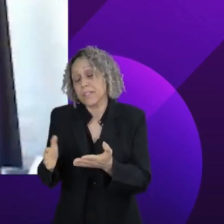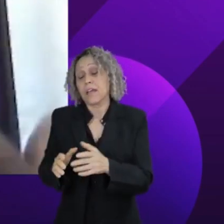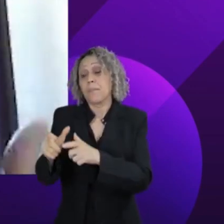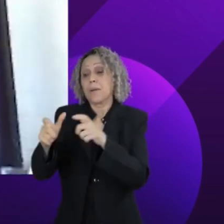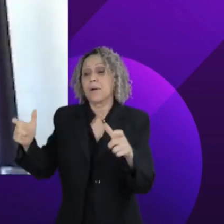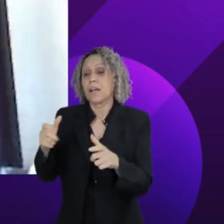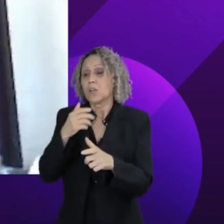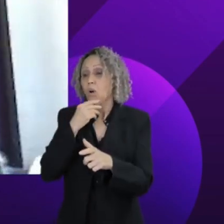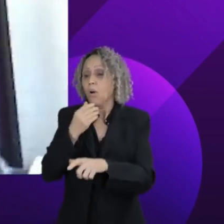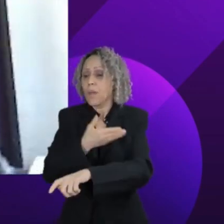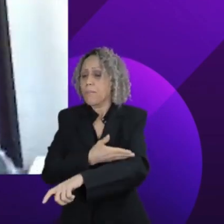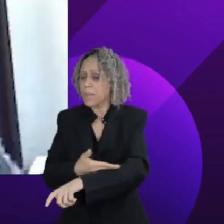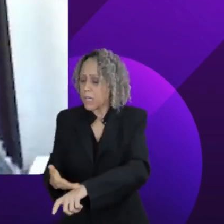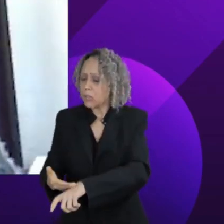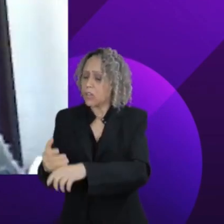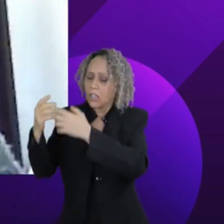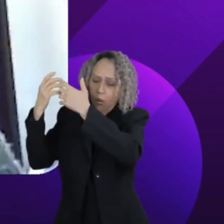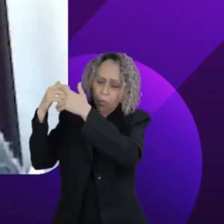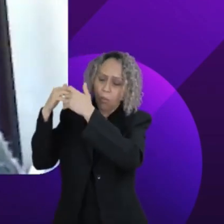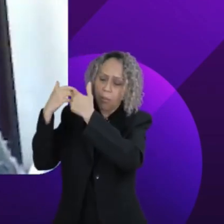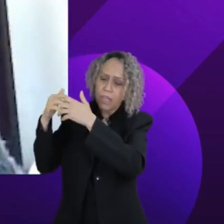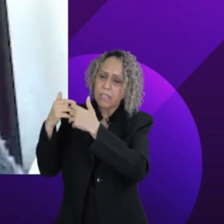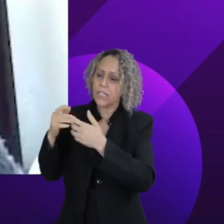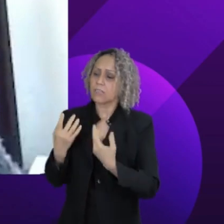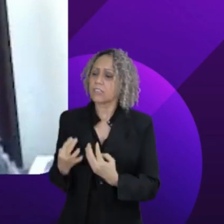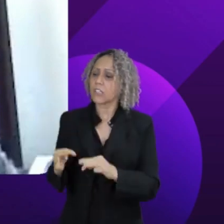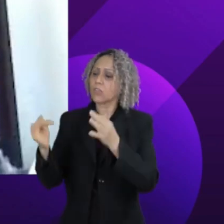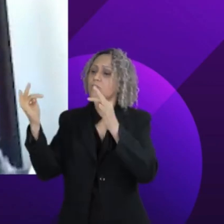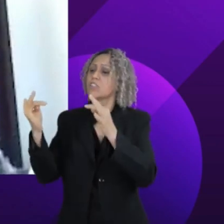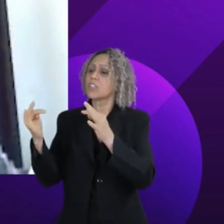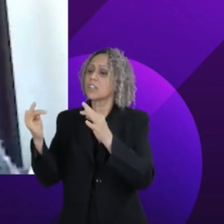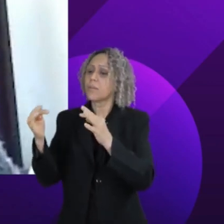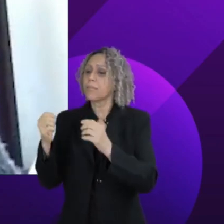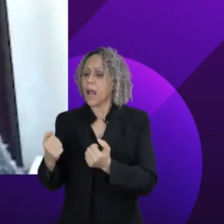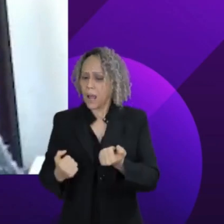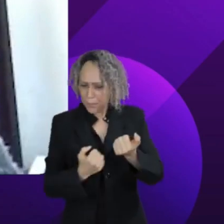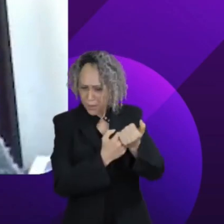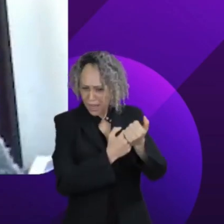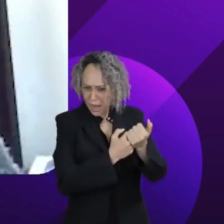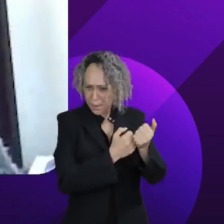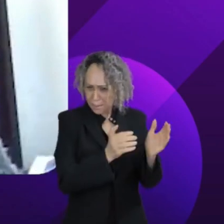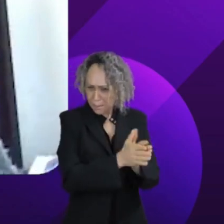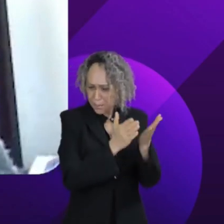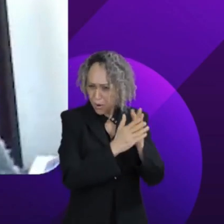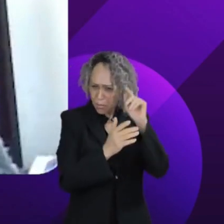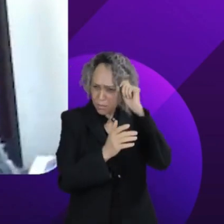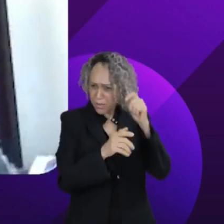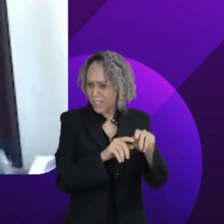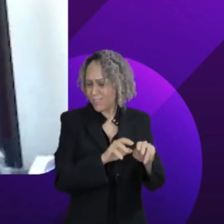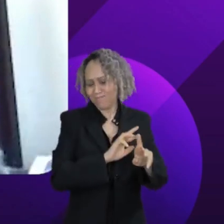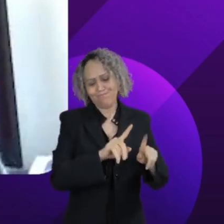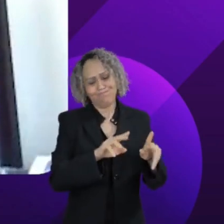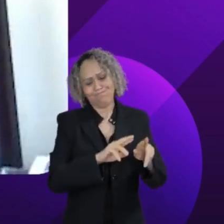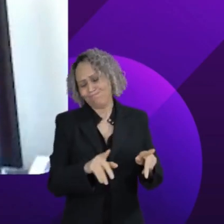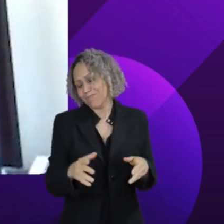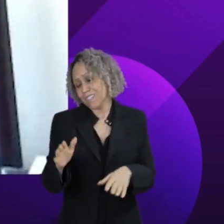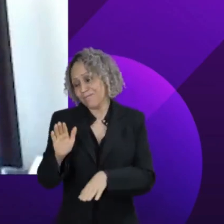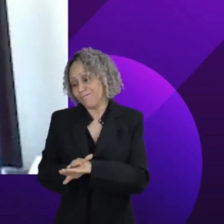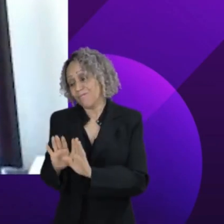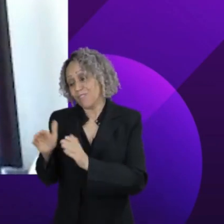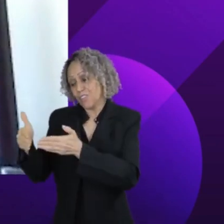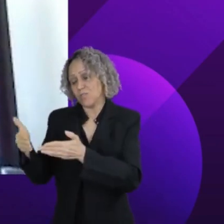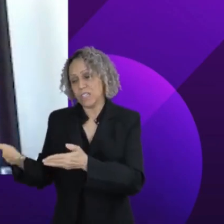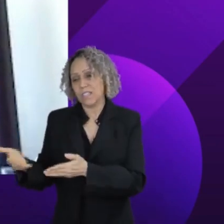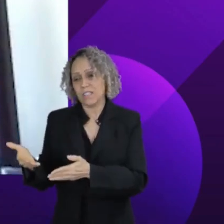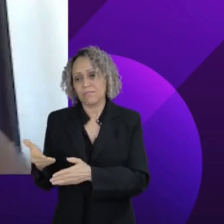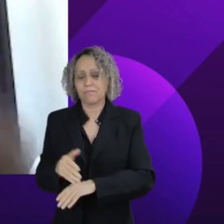brancos pensando. E aí a gente tem questões hoje, como, por exemplo, a tecnologia do reconhecimento facial, que é uma